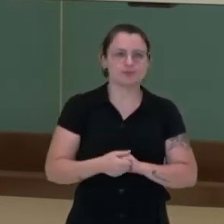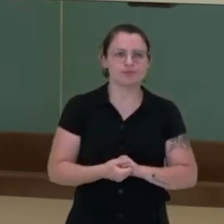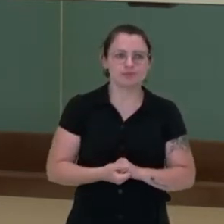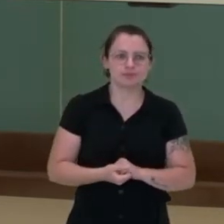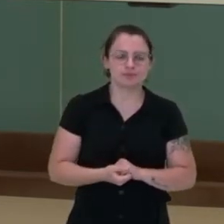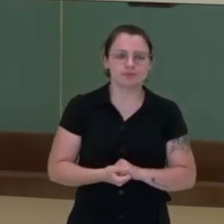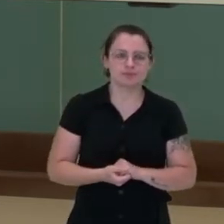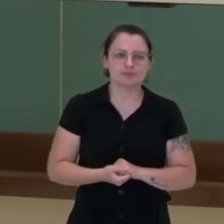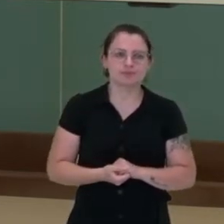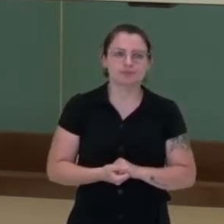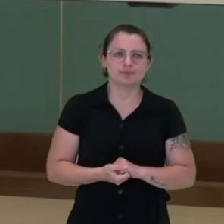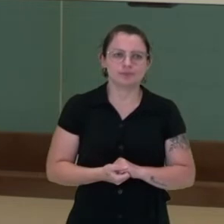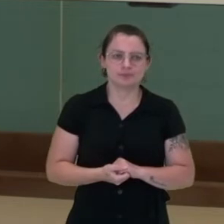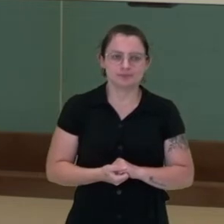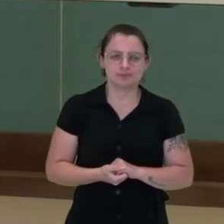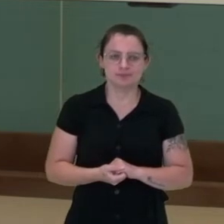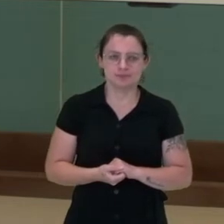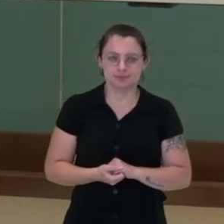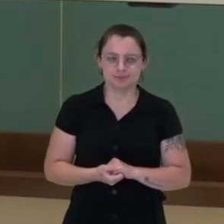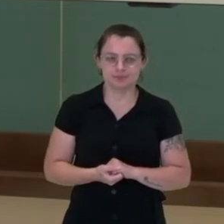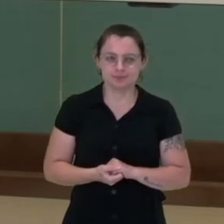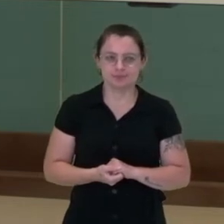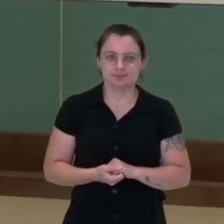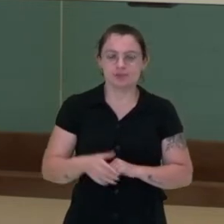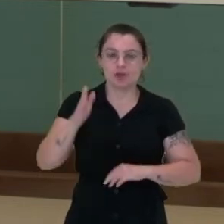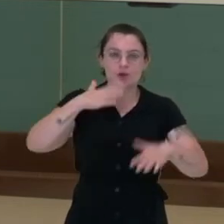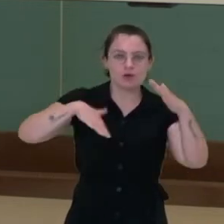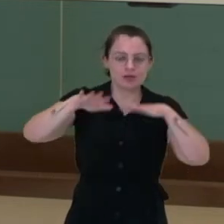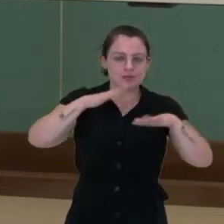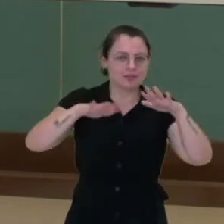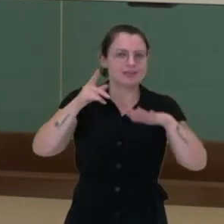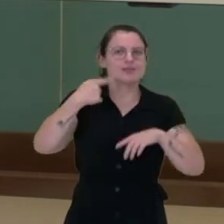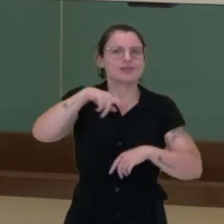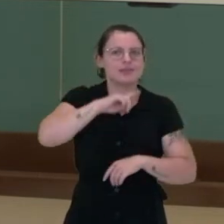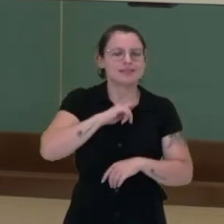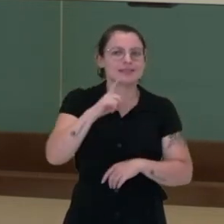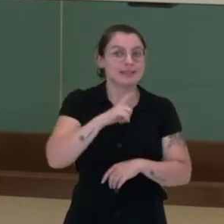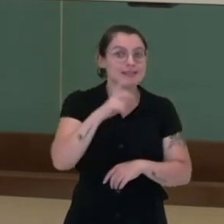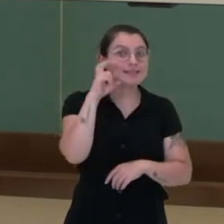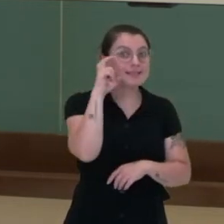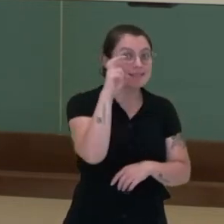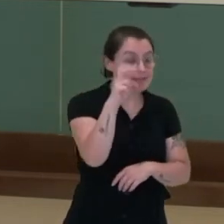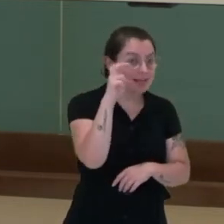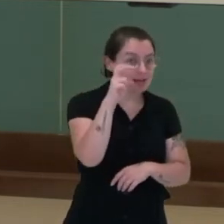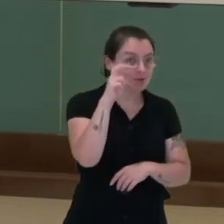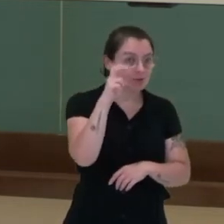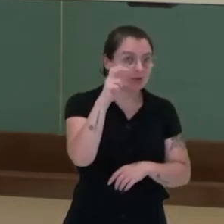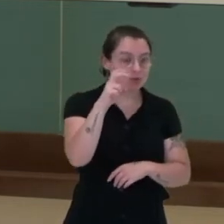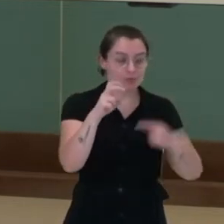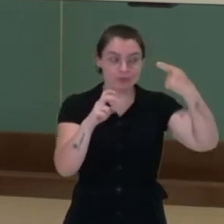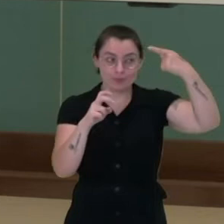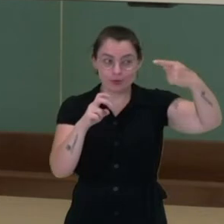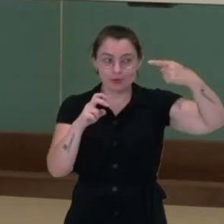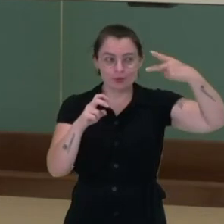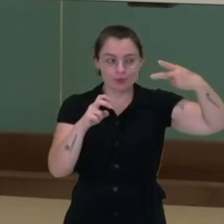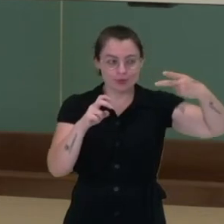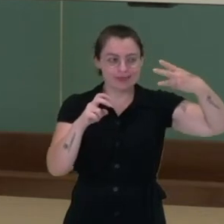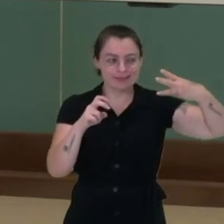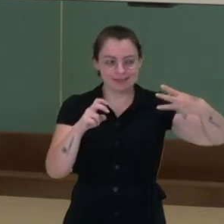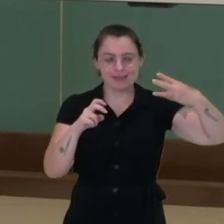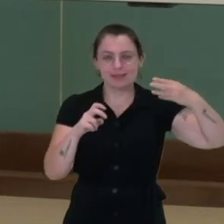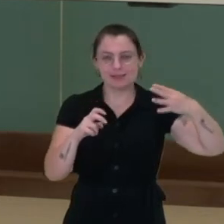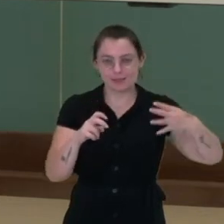uma dica para você. Níveis de organização. São cinco níveis. Lembra? Partindo do